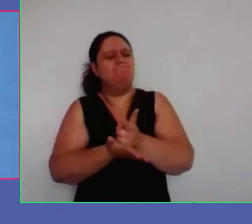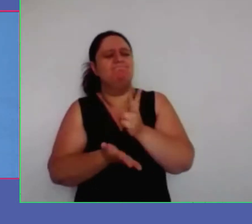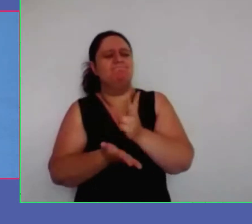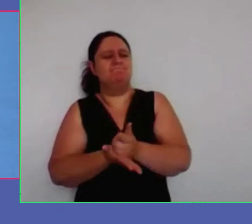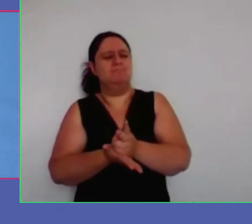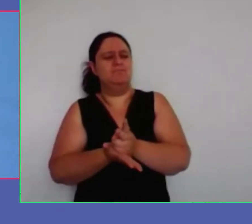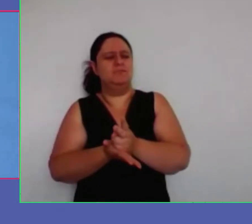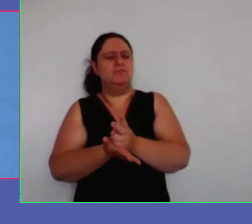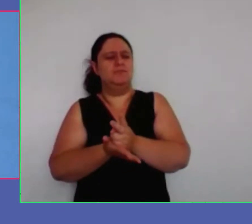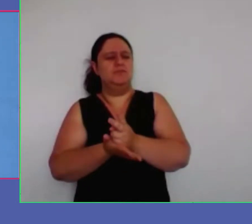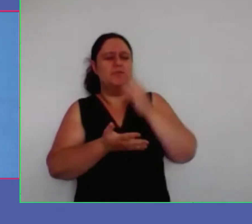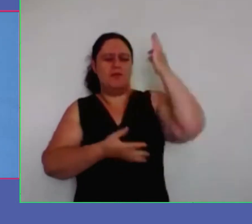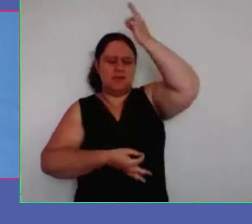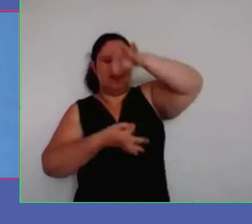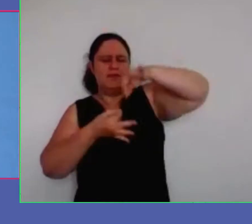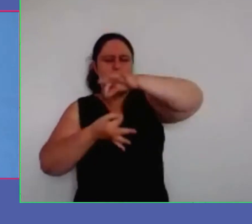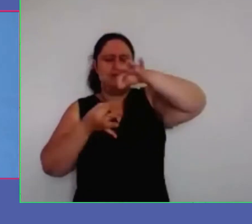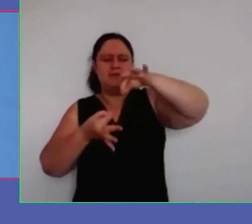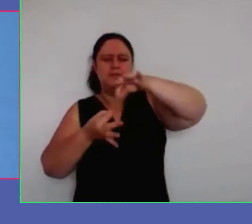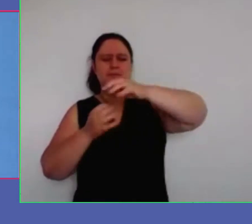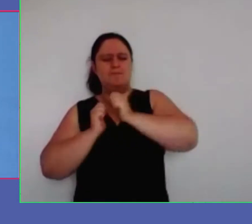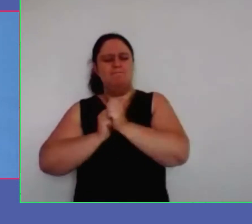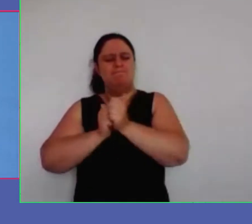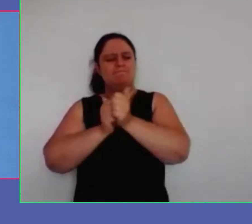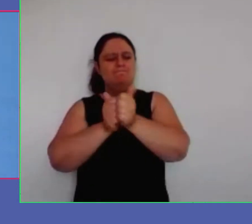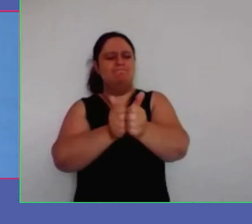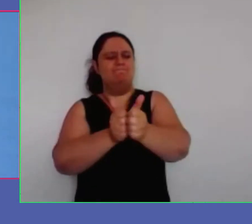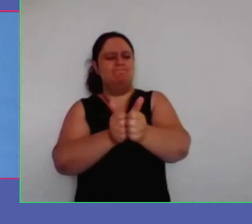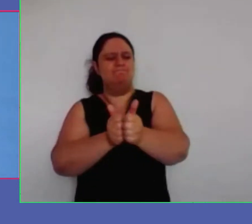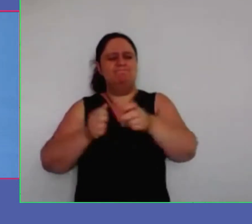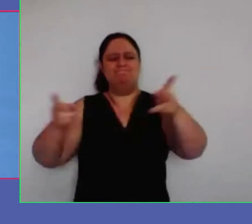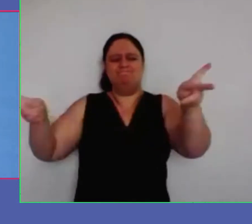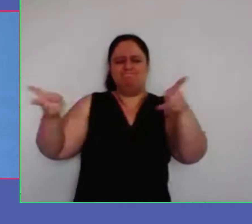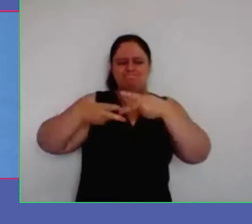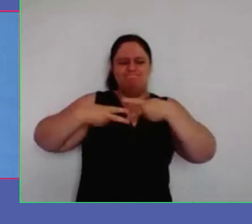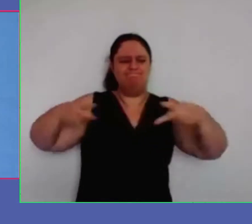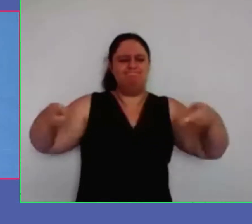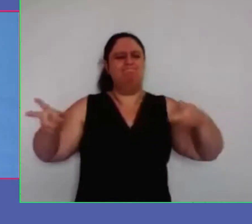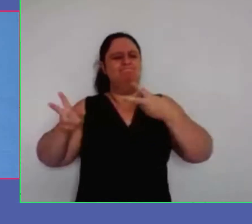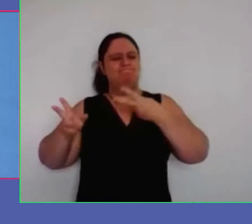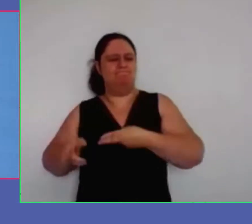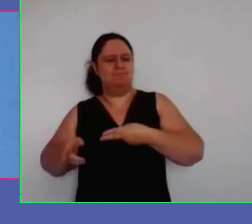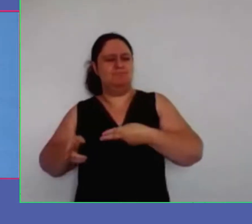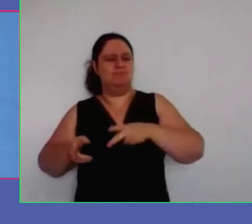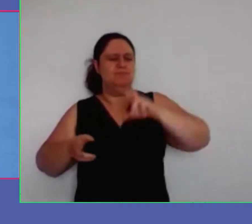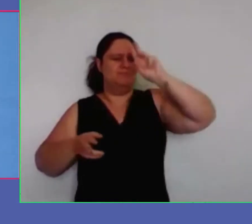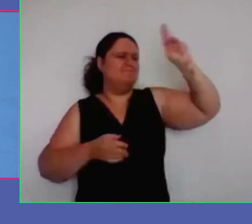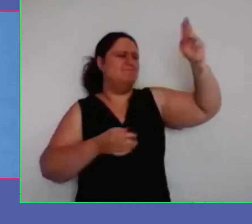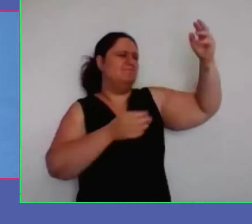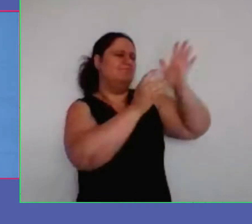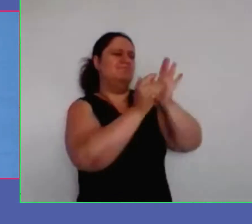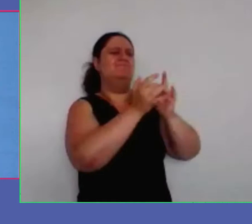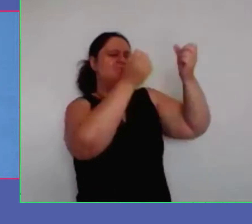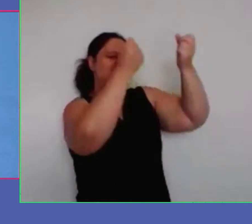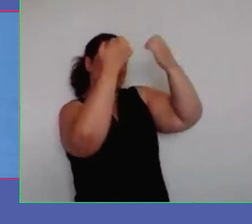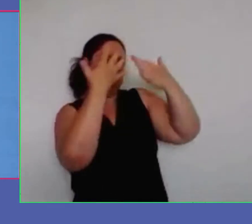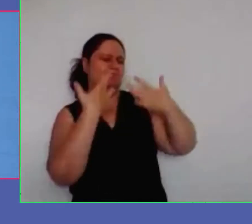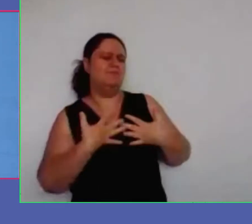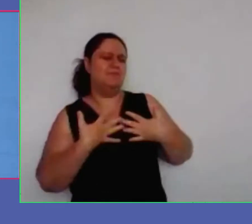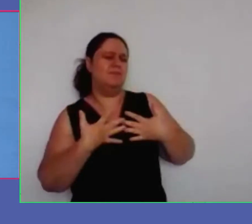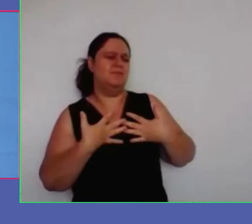como vento que sopra para onde quer. Senhor Jesus, nos abençoa nesse semestre, abençoa todas as